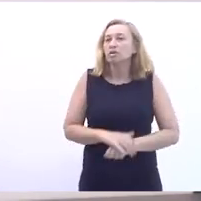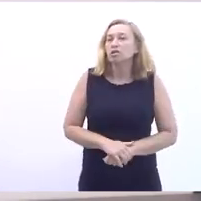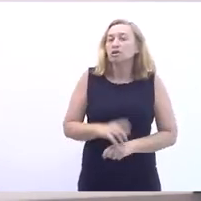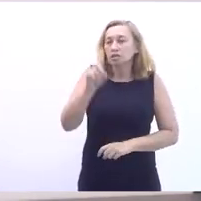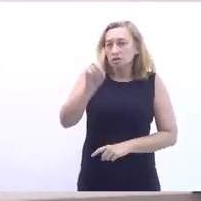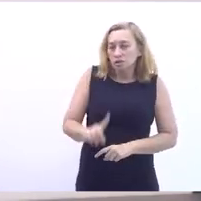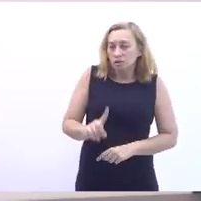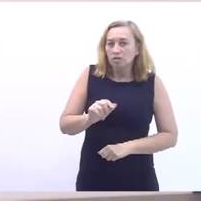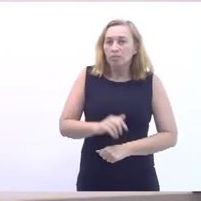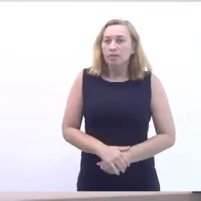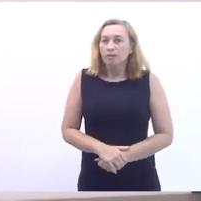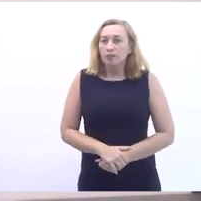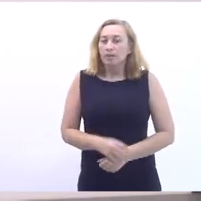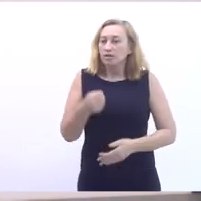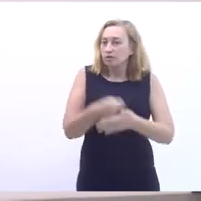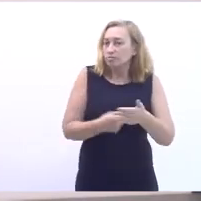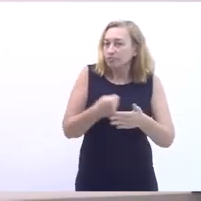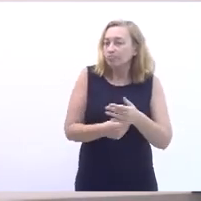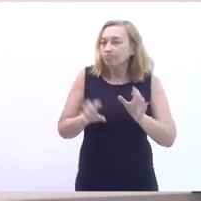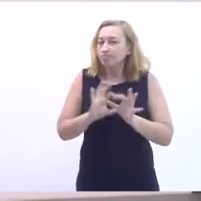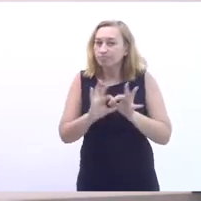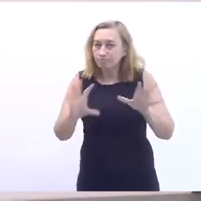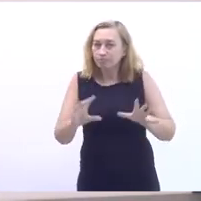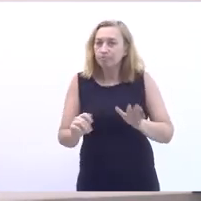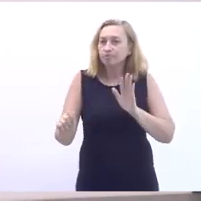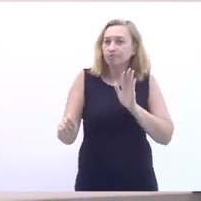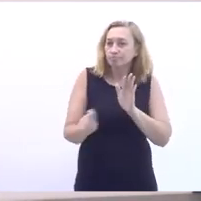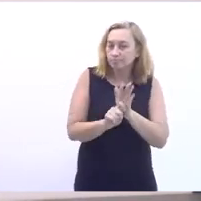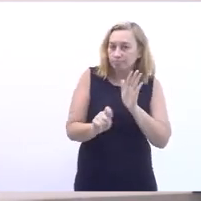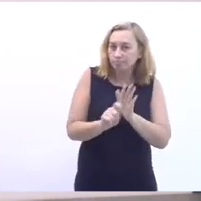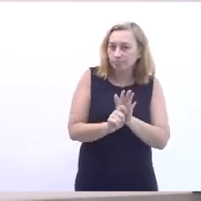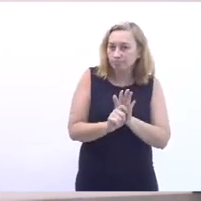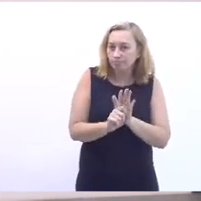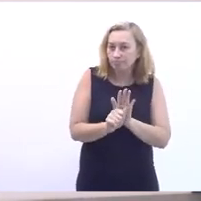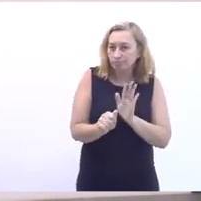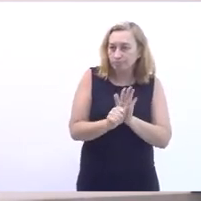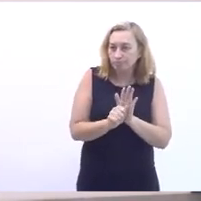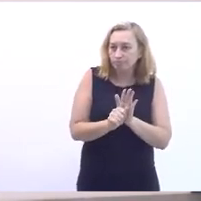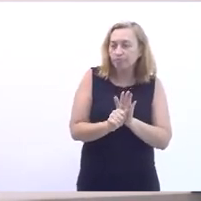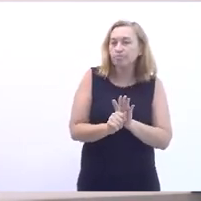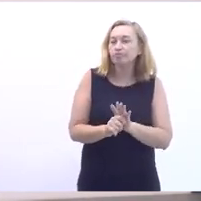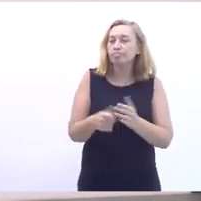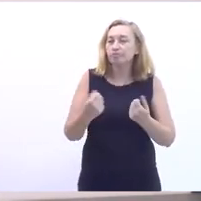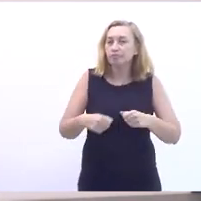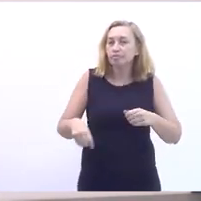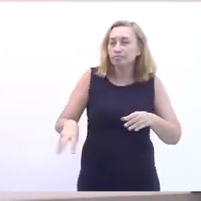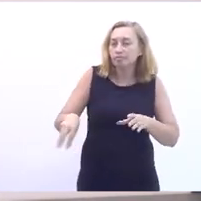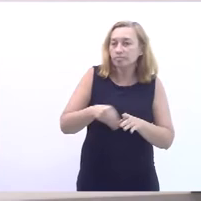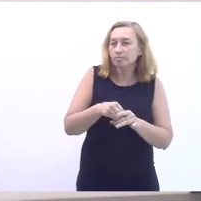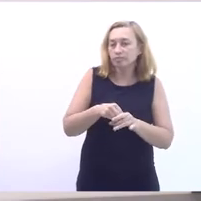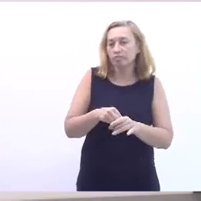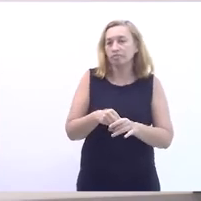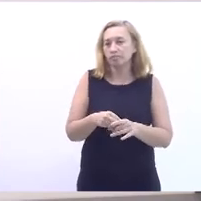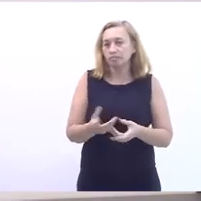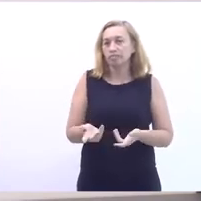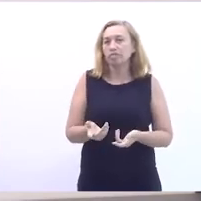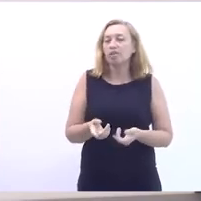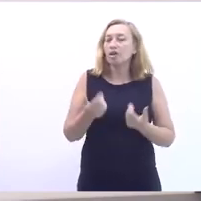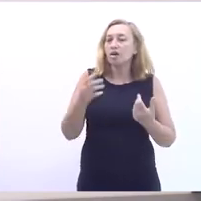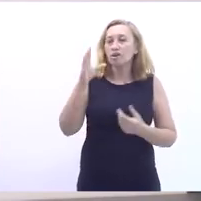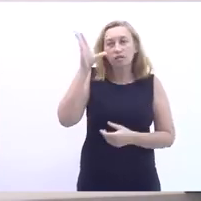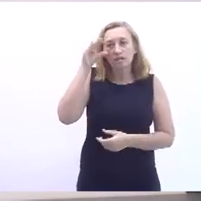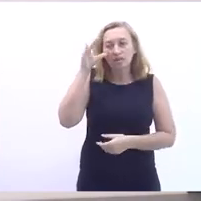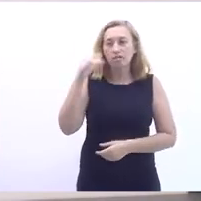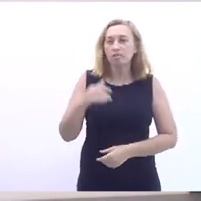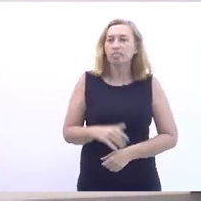direitos e dessa dessa luta democrática das drogas Então a gente tem que ter isso na cabeça e foi falar uma coisa aqui que é muito